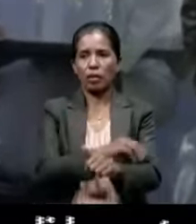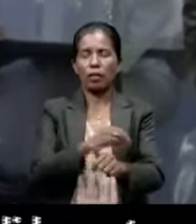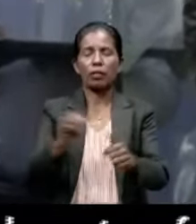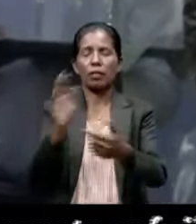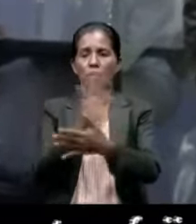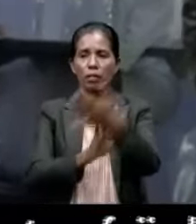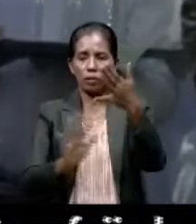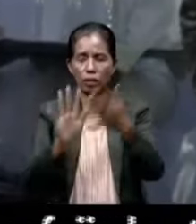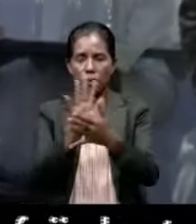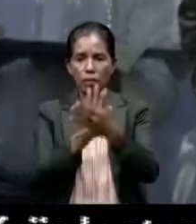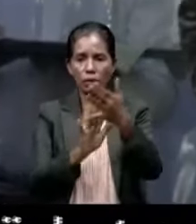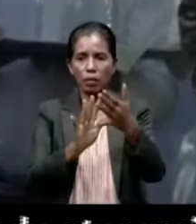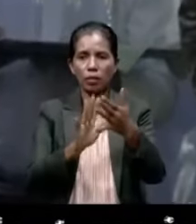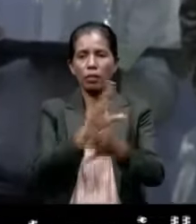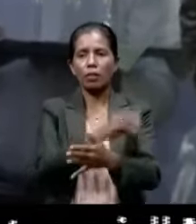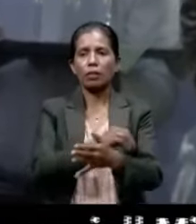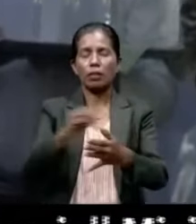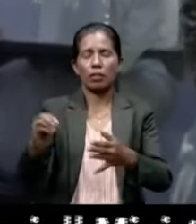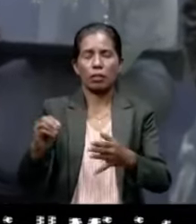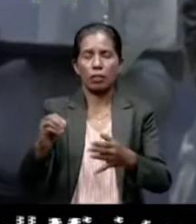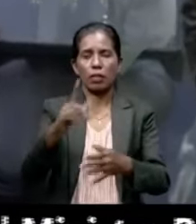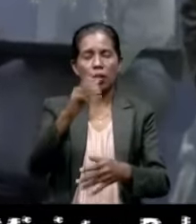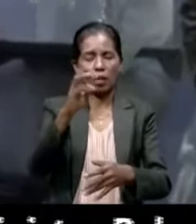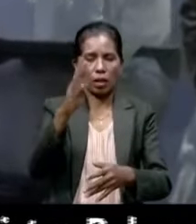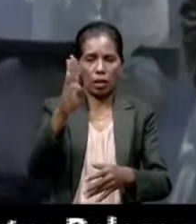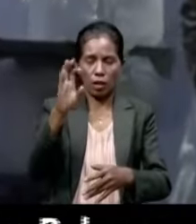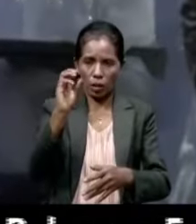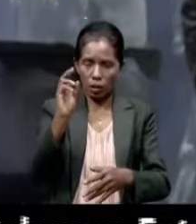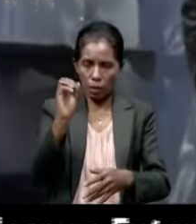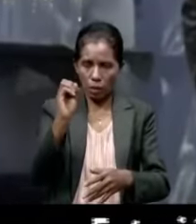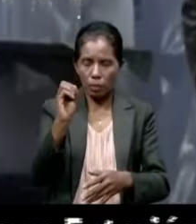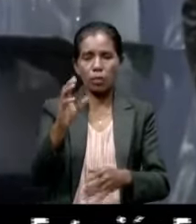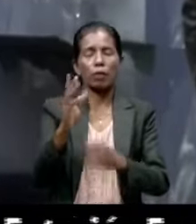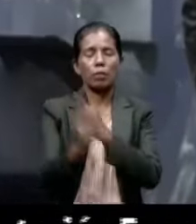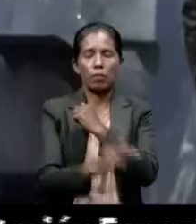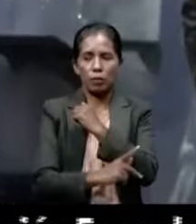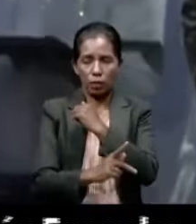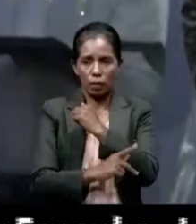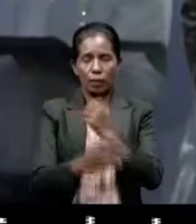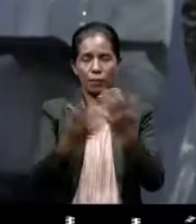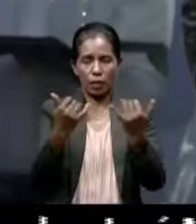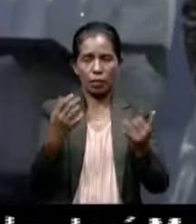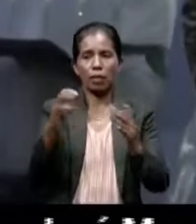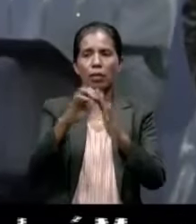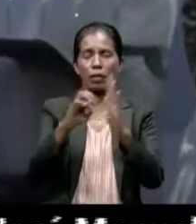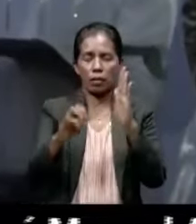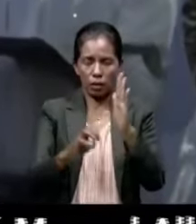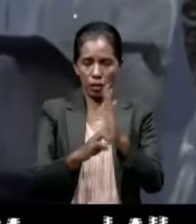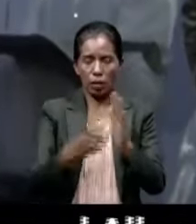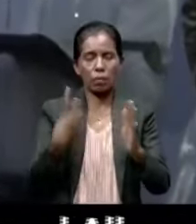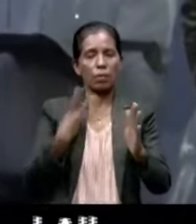da Revolução do Escravo de Portugal e, na altura, além de ter estado com o nosso